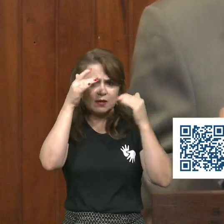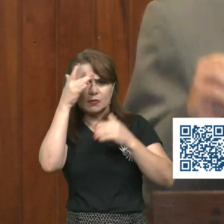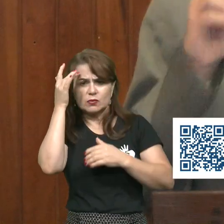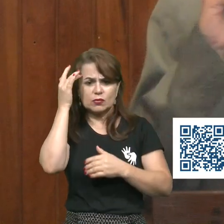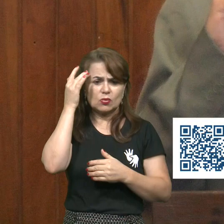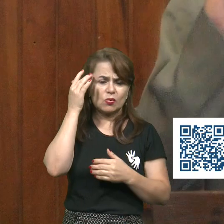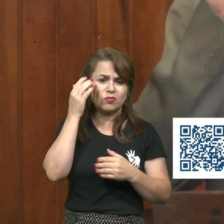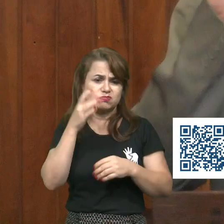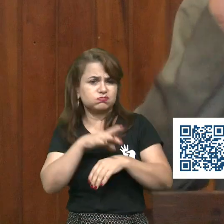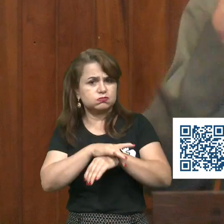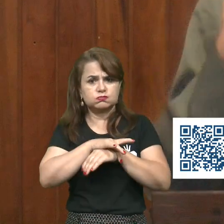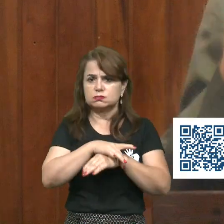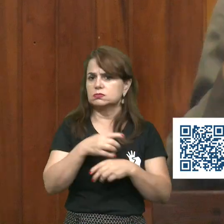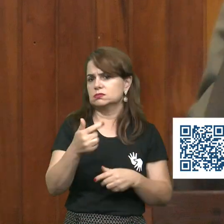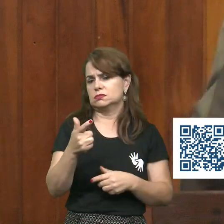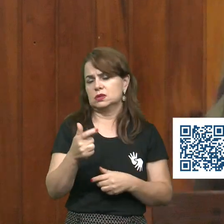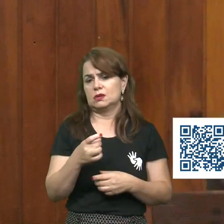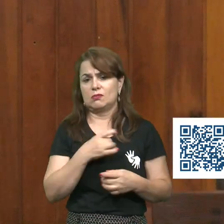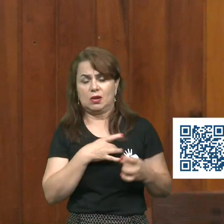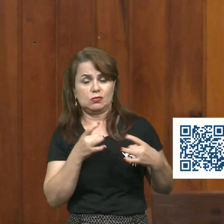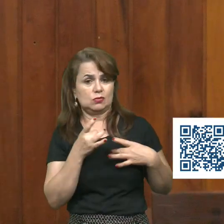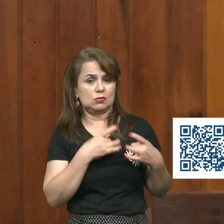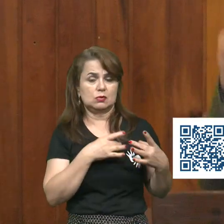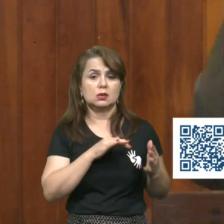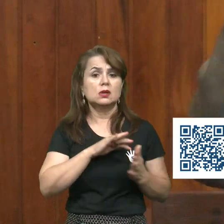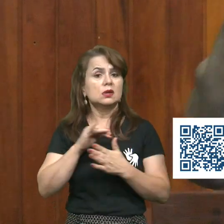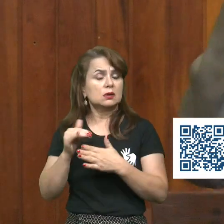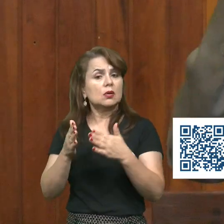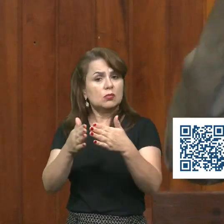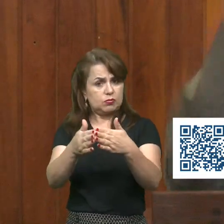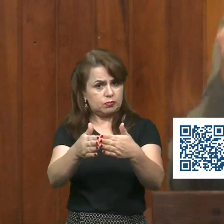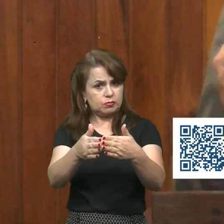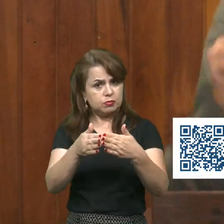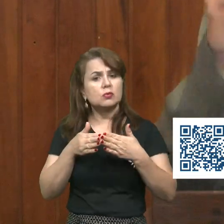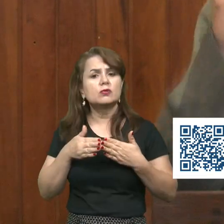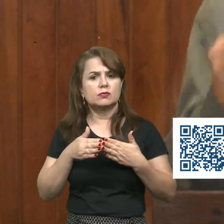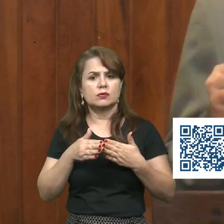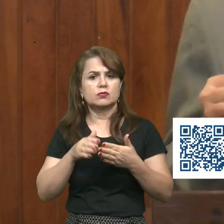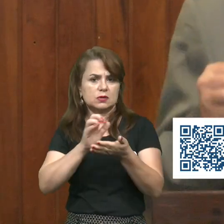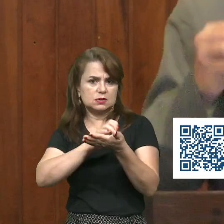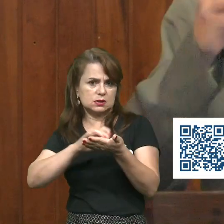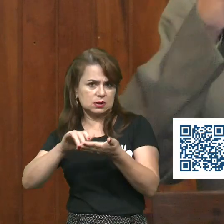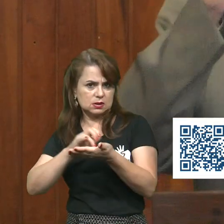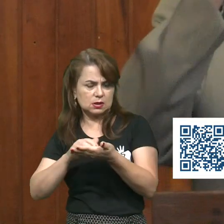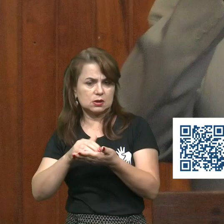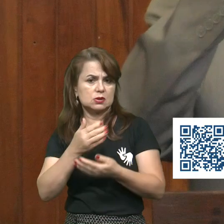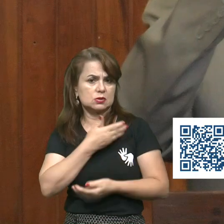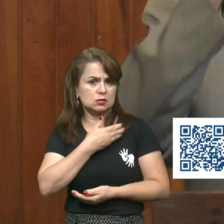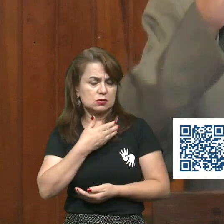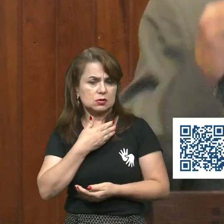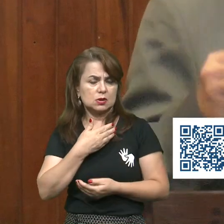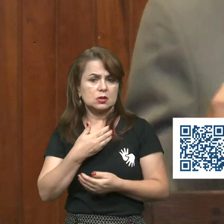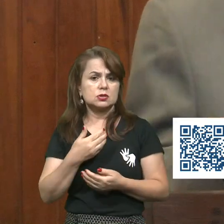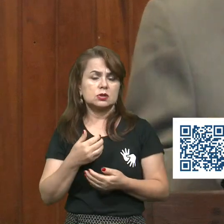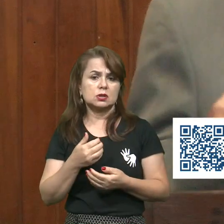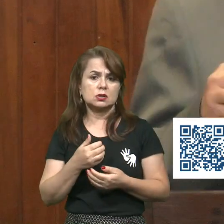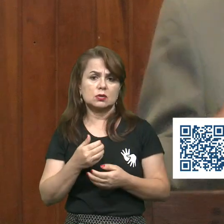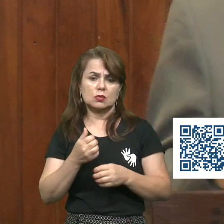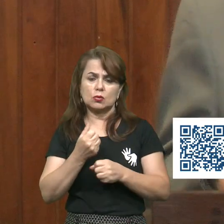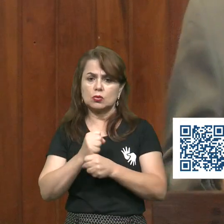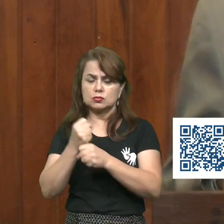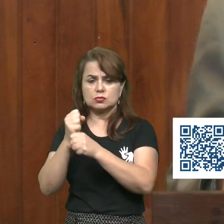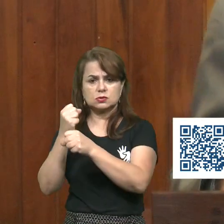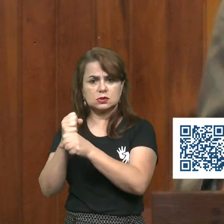insegurança. Peço humildemente à Secretaria de Obras Públicas a colocação de um poste